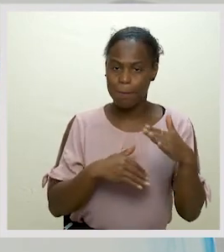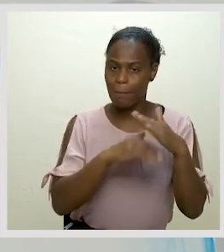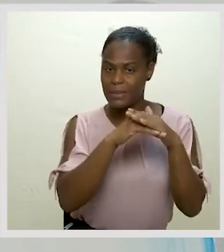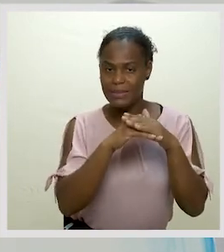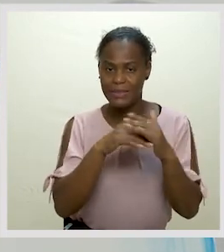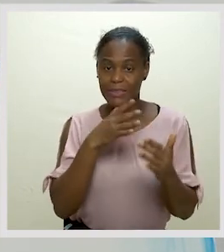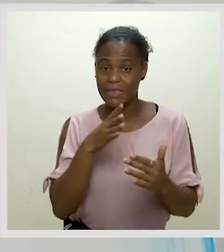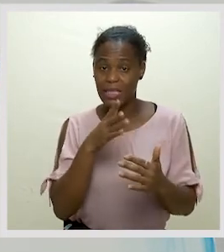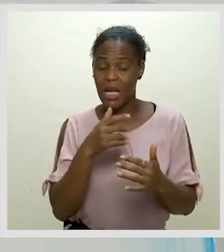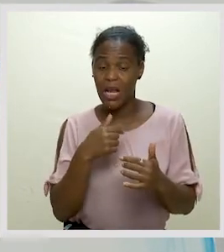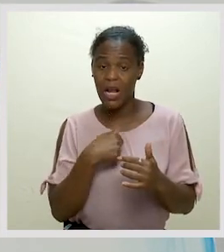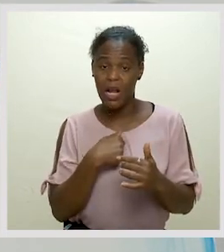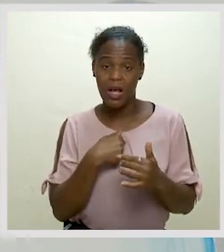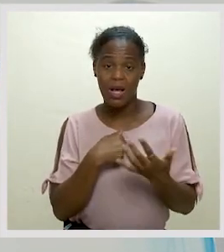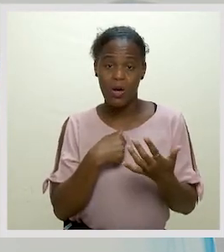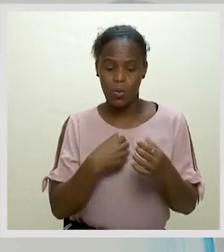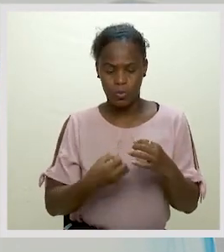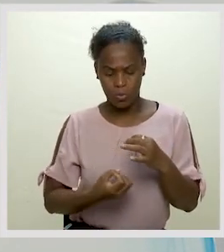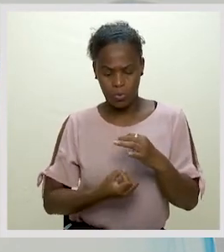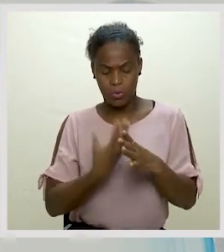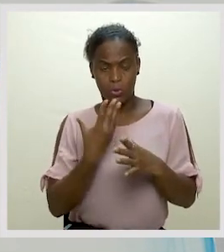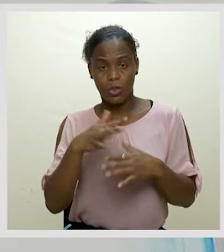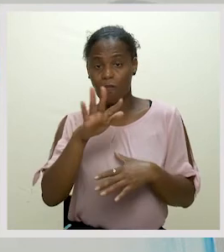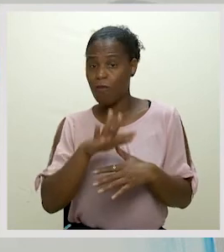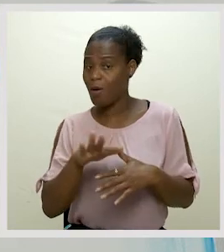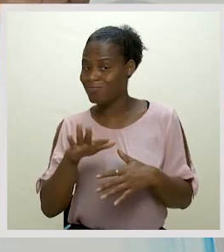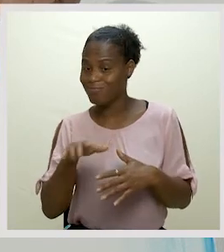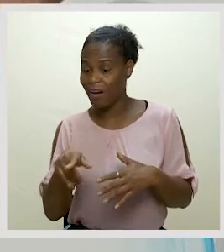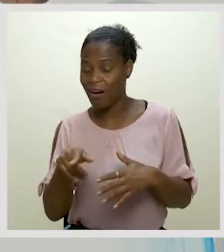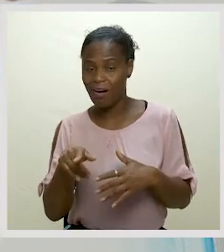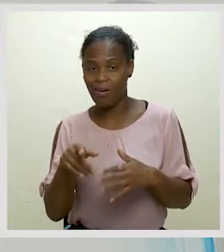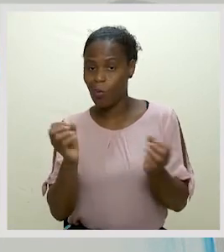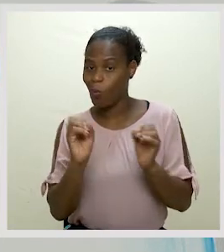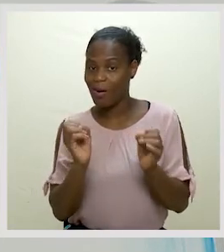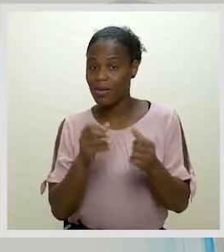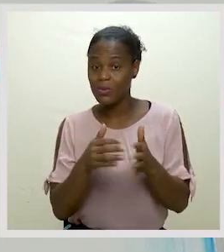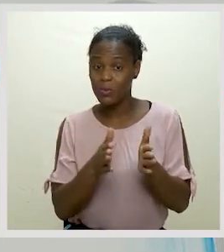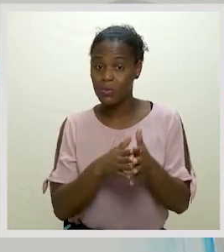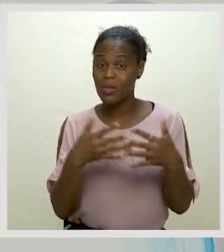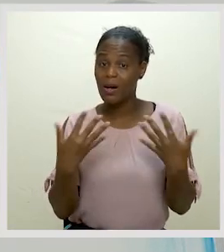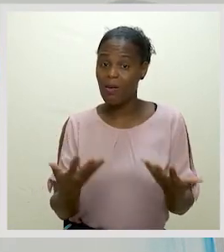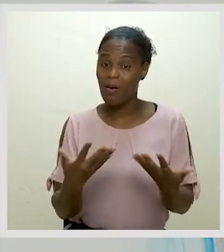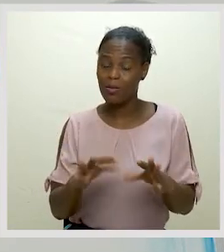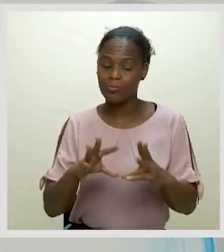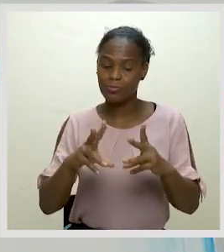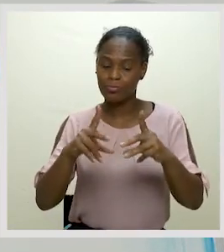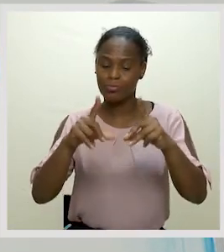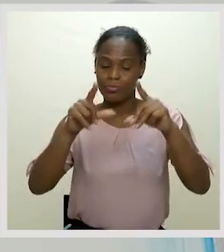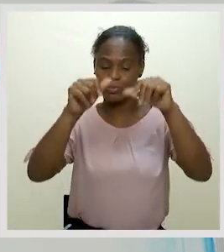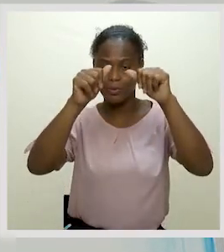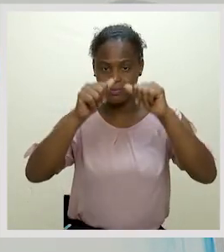limite de dizer eu surgi da forma tal. Tudo está em